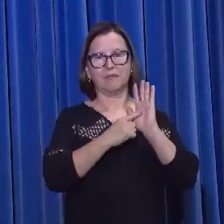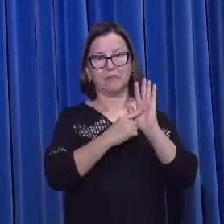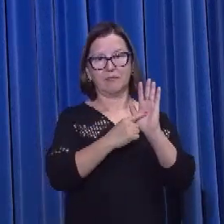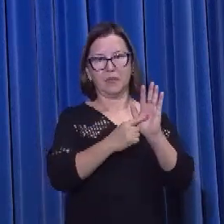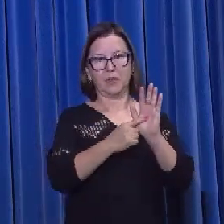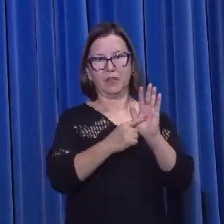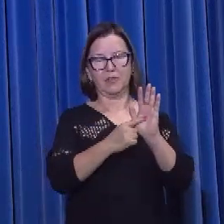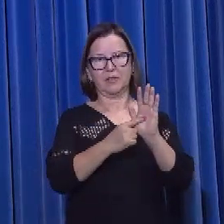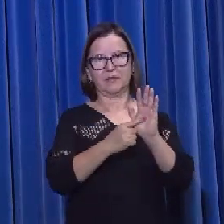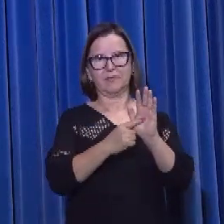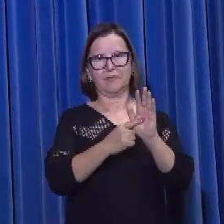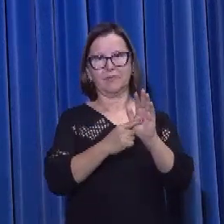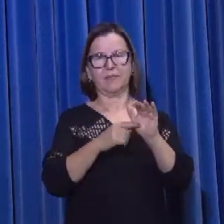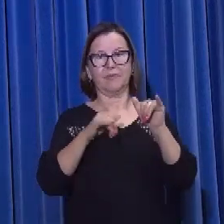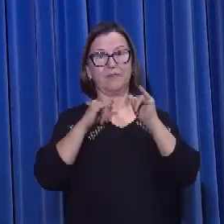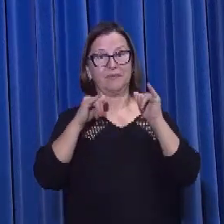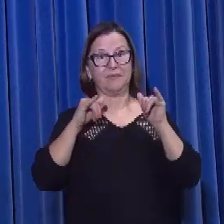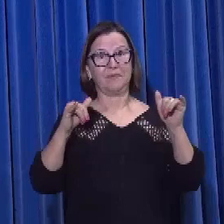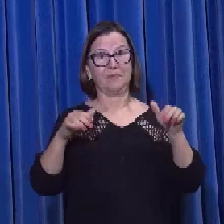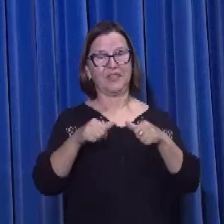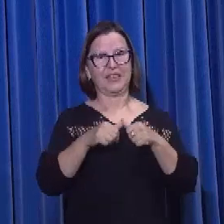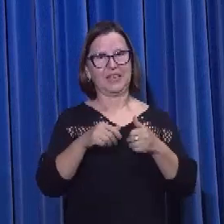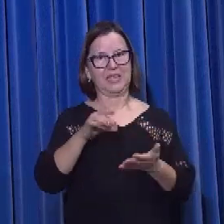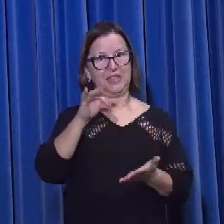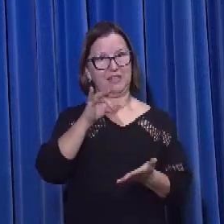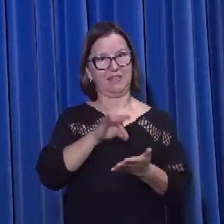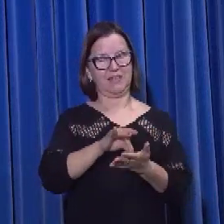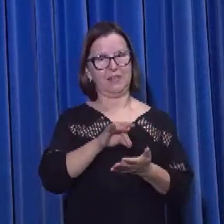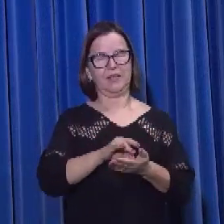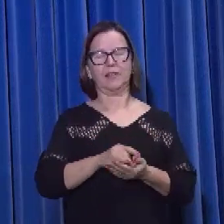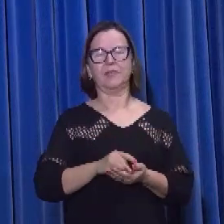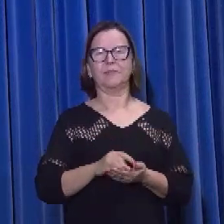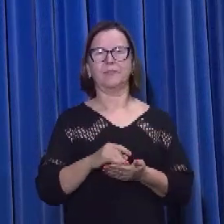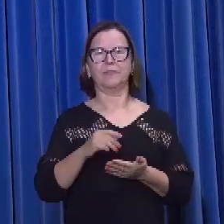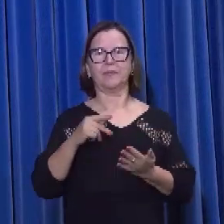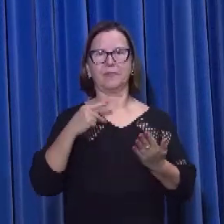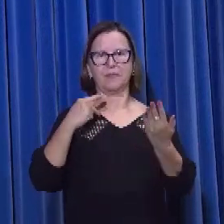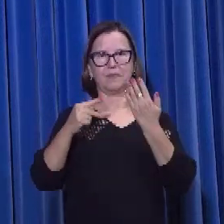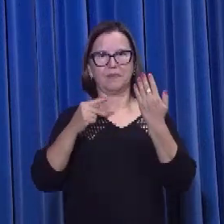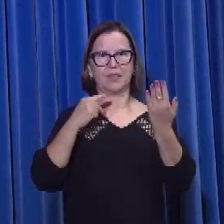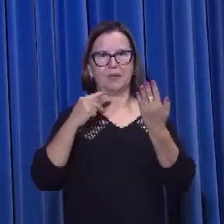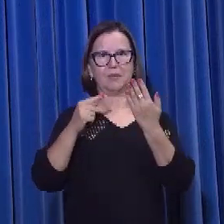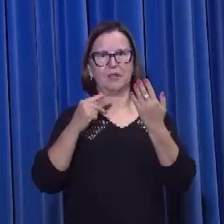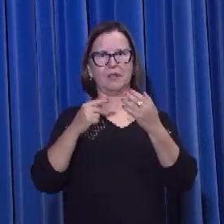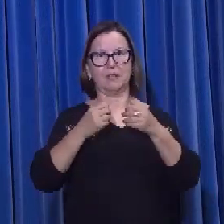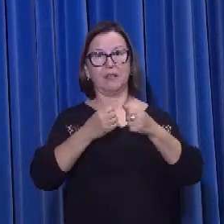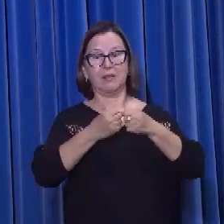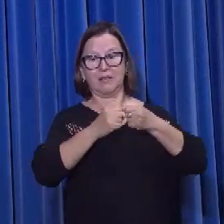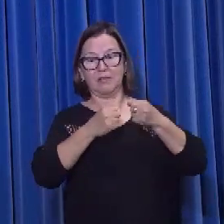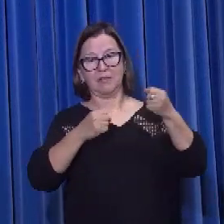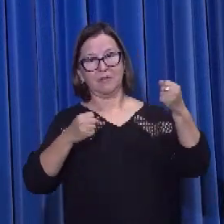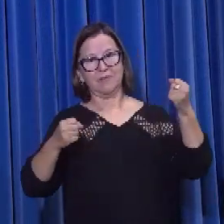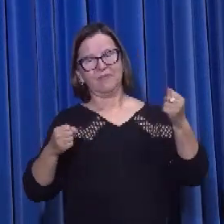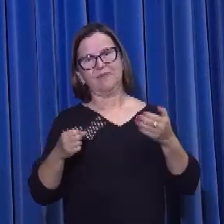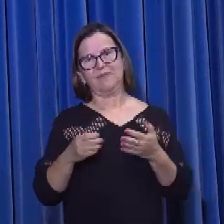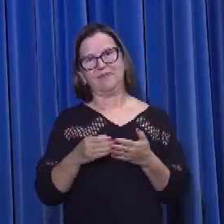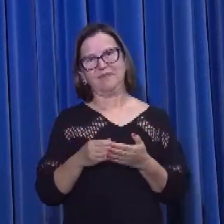ou relata bem essa realidade. É uma parábola muito grande, mas